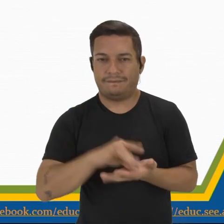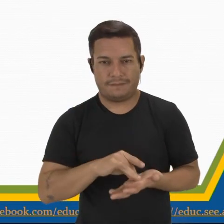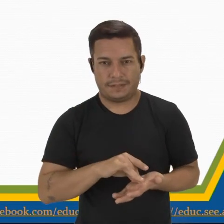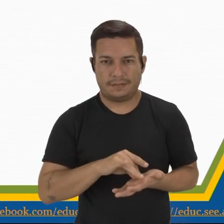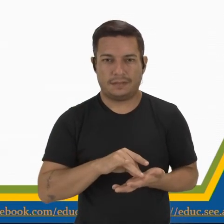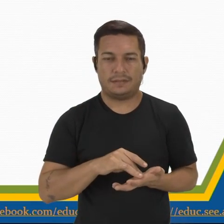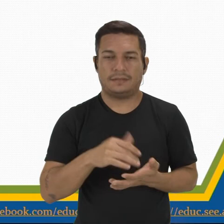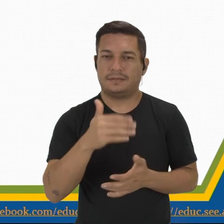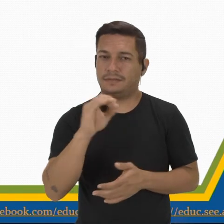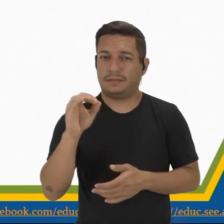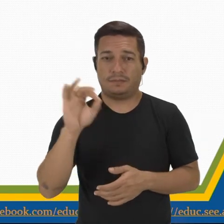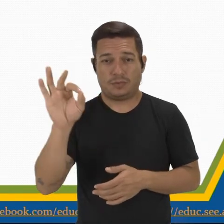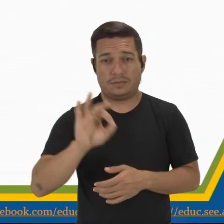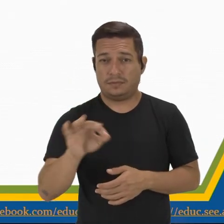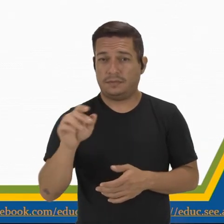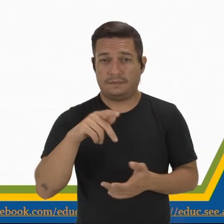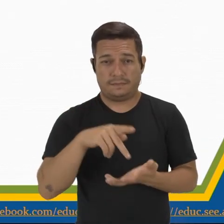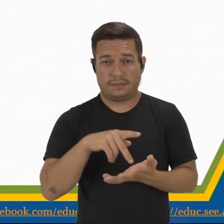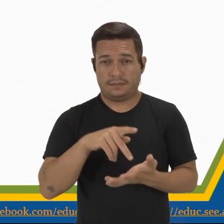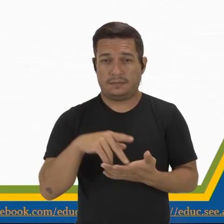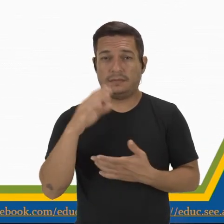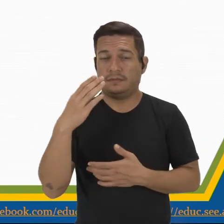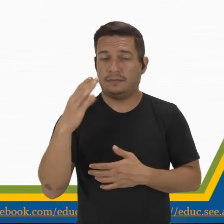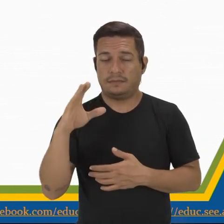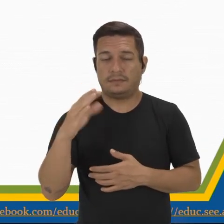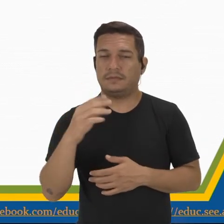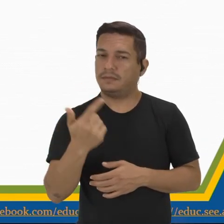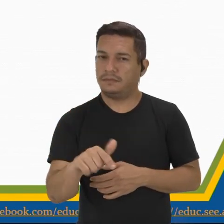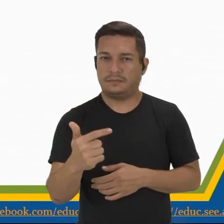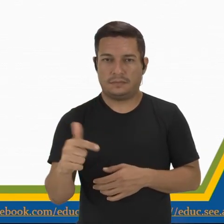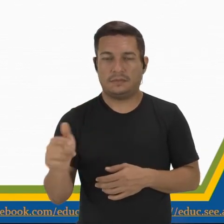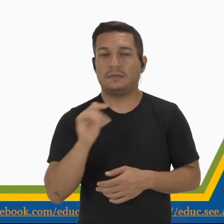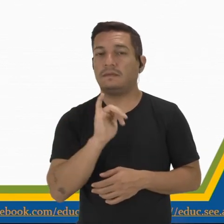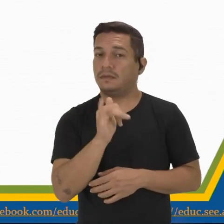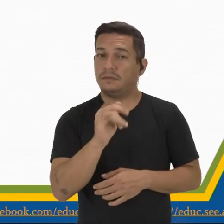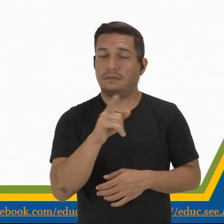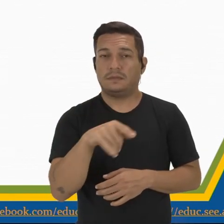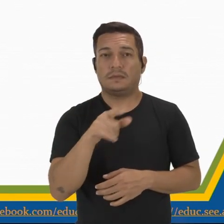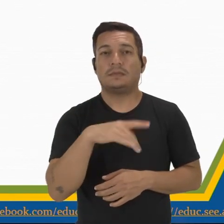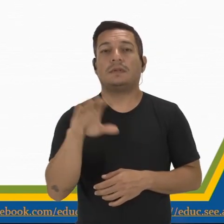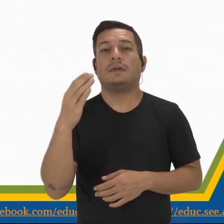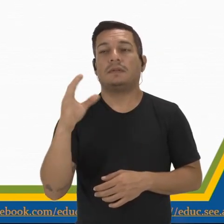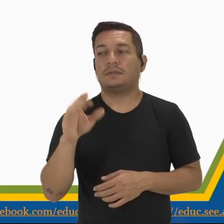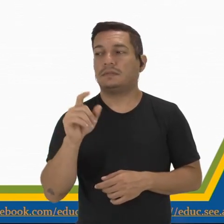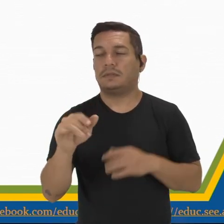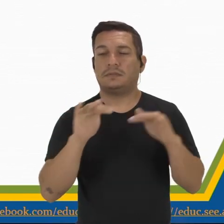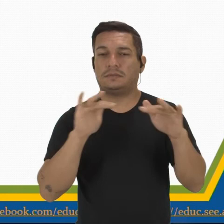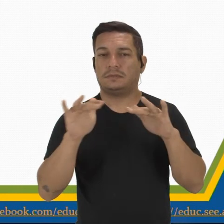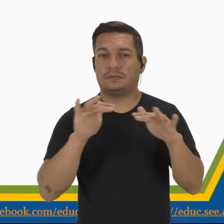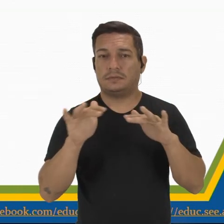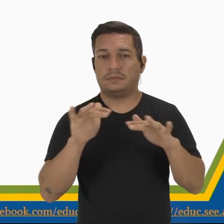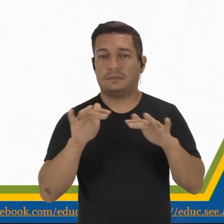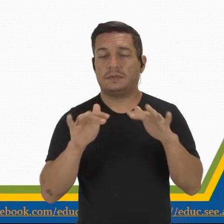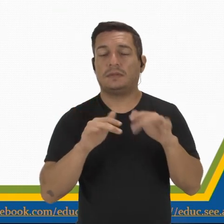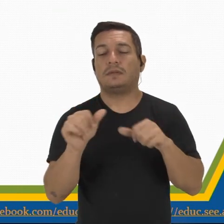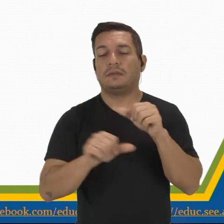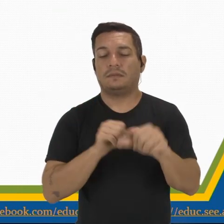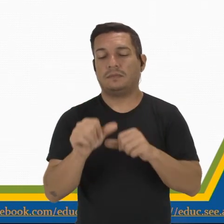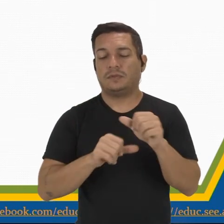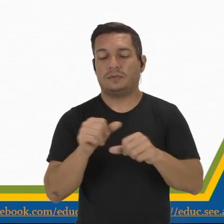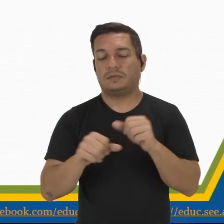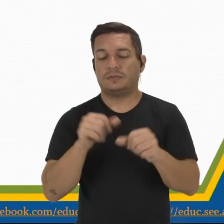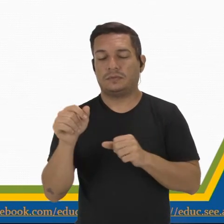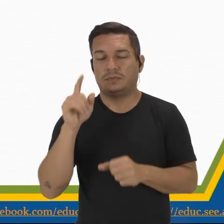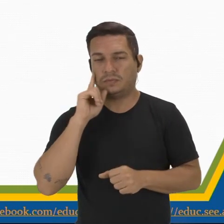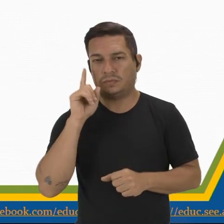incontestável. Não existe verdade 100% verdadeira na ciência. Como eu falei para vocês, a ciência ela